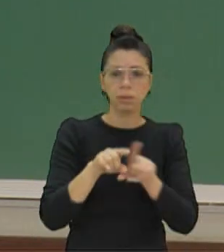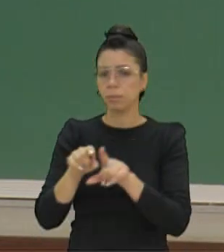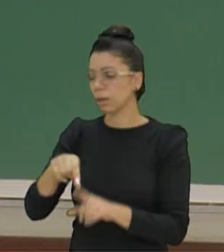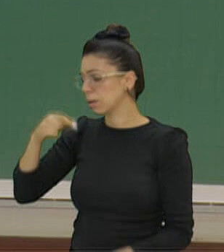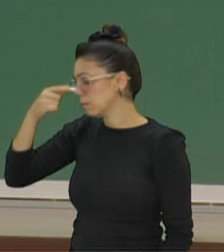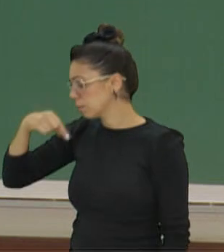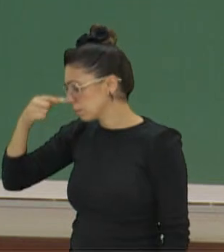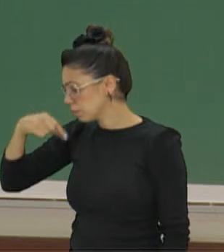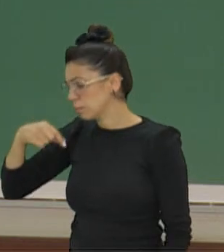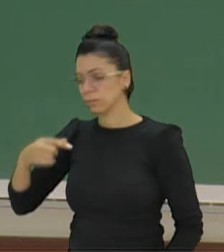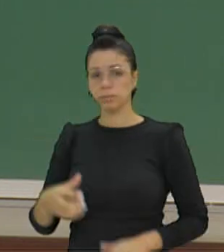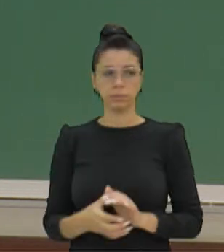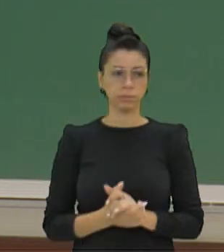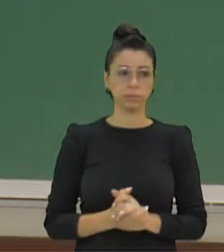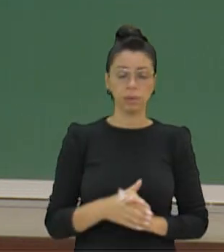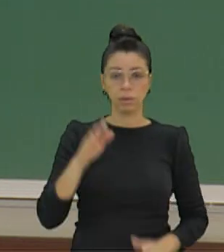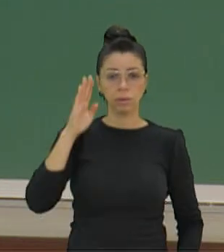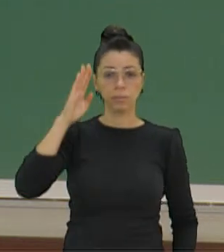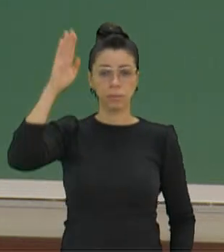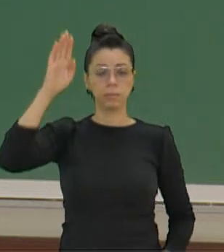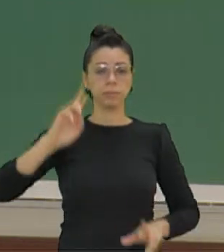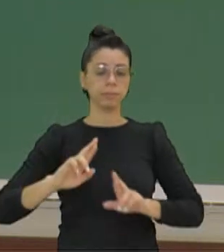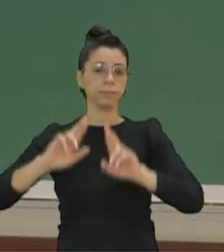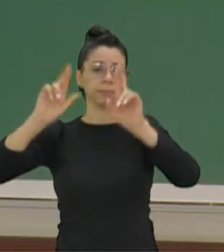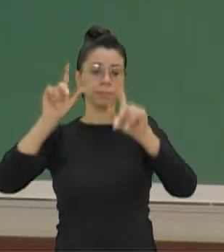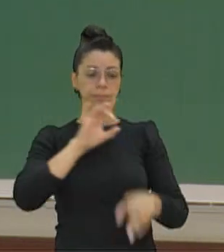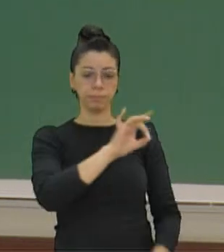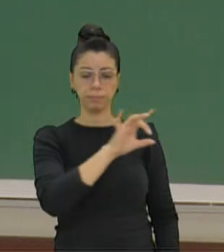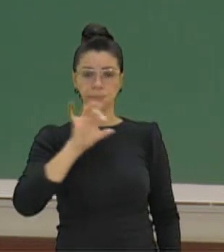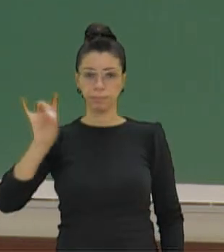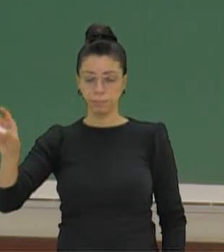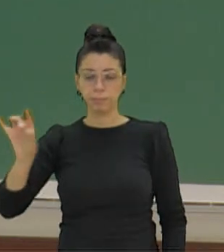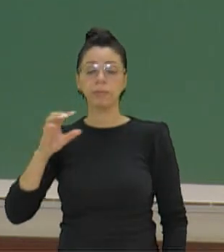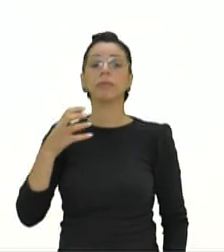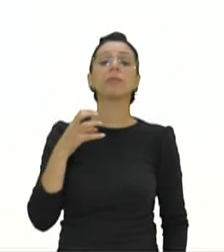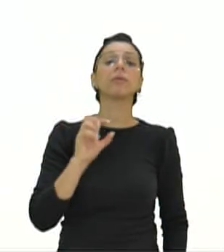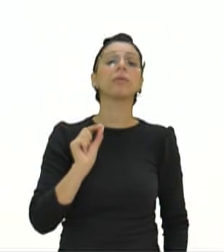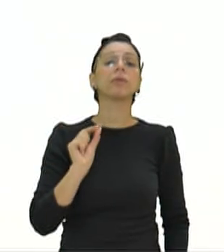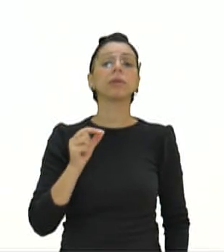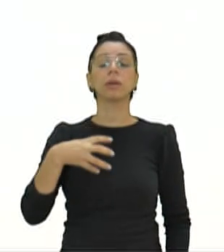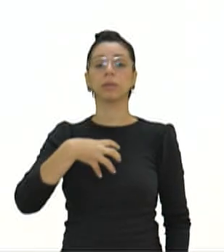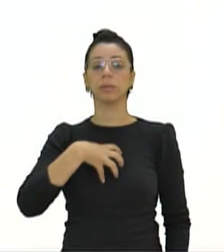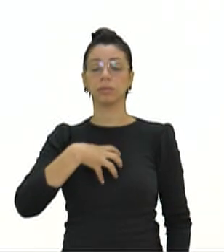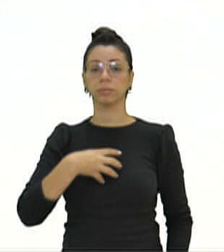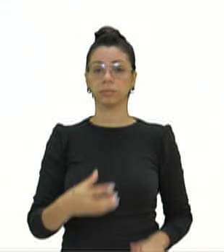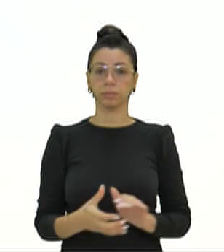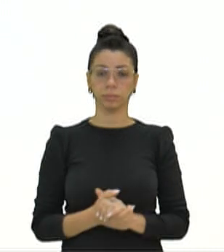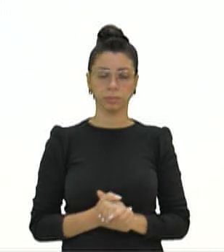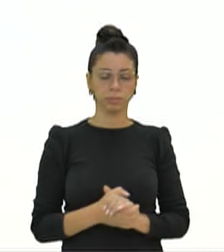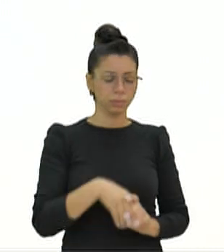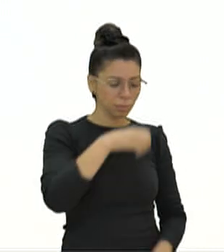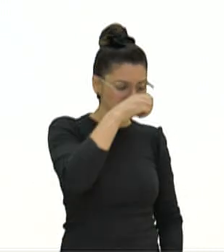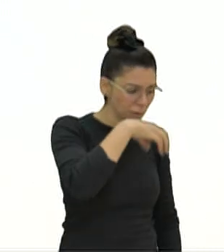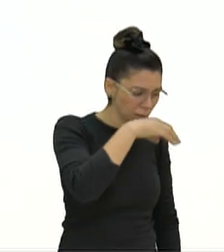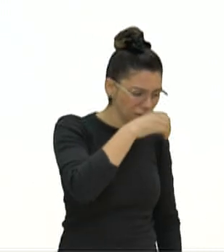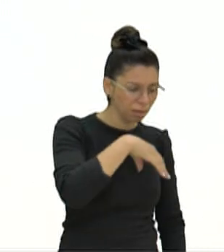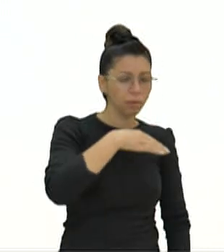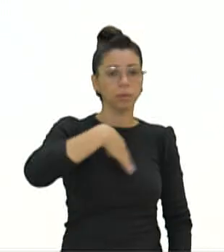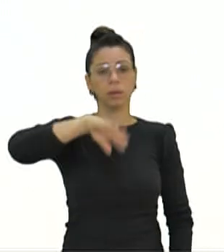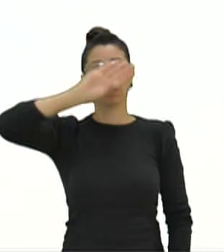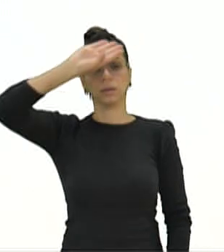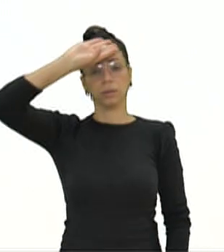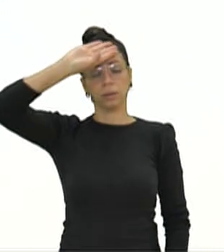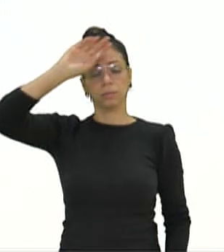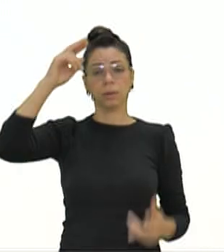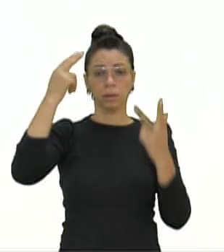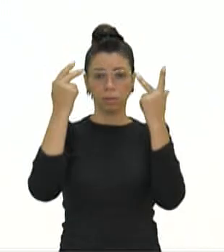Olha só. As principais diferenças aqui com relação aos sintomas, né? Febre, no caso da gripe, costuma ser